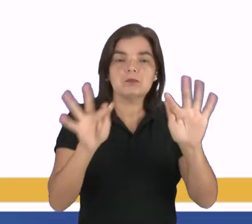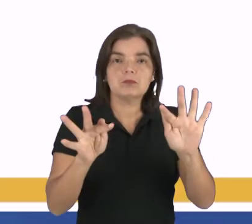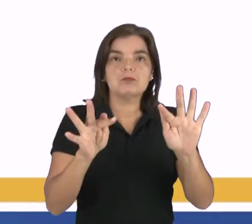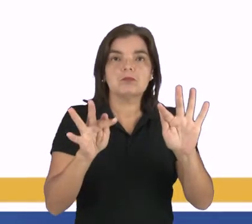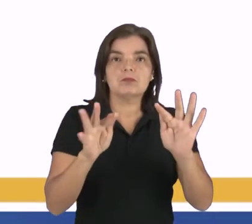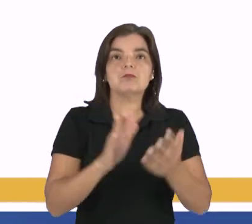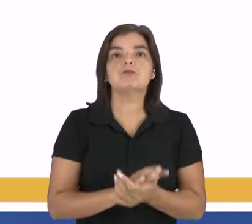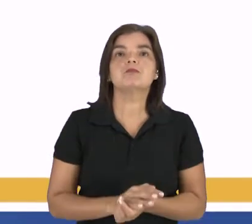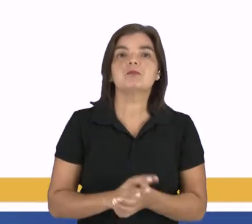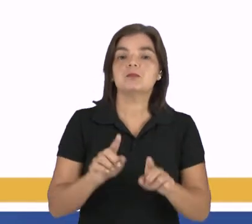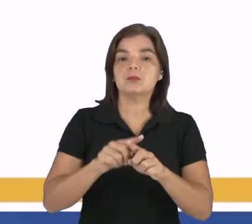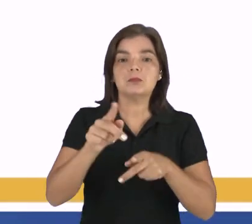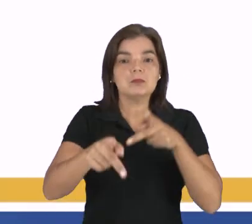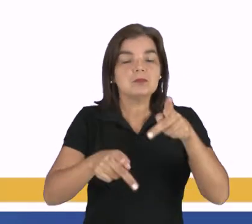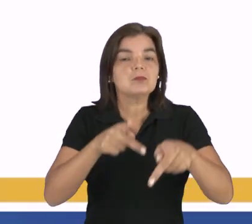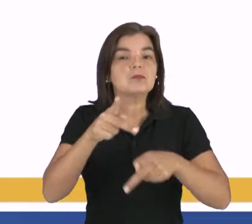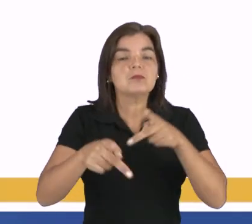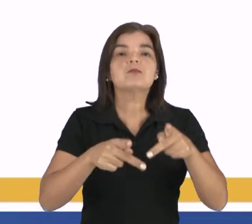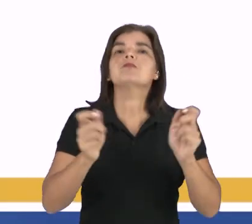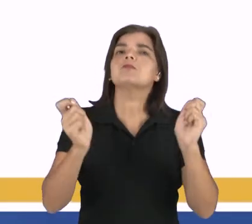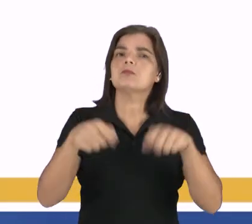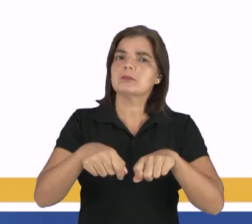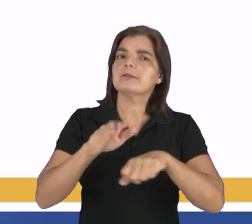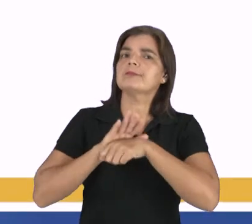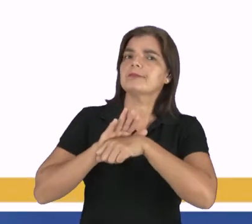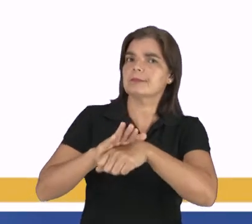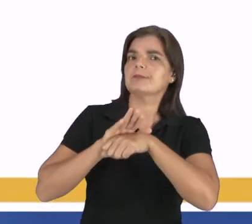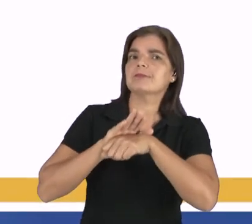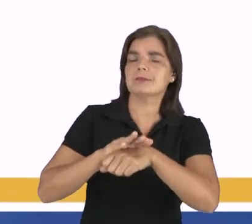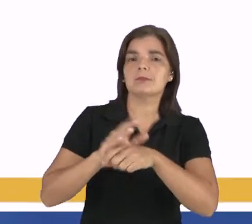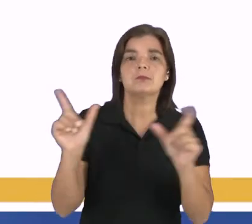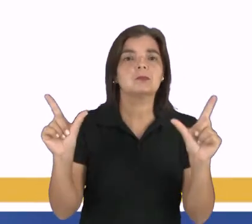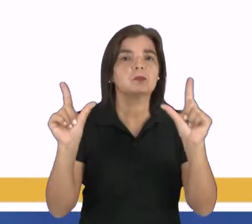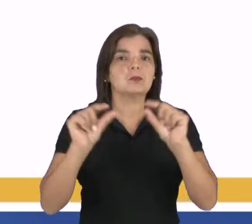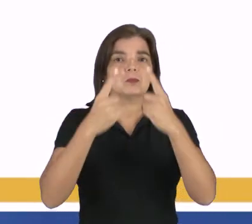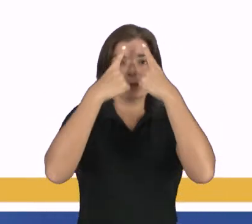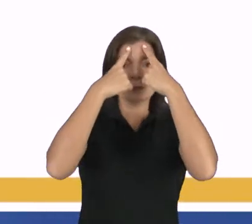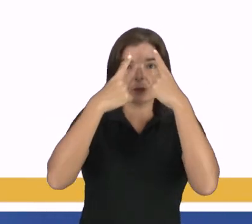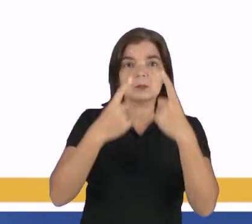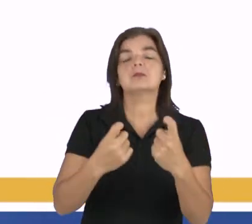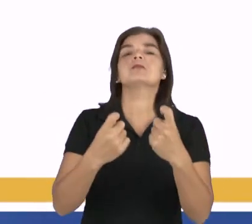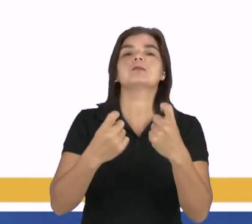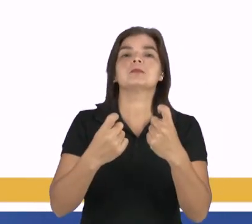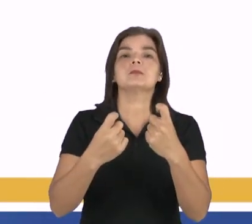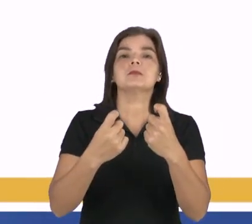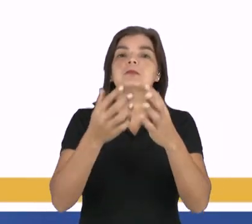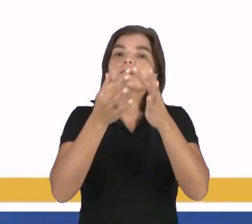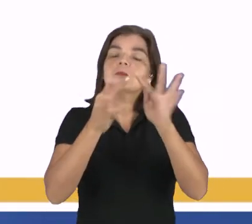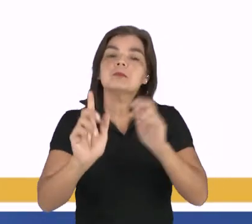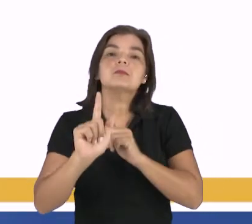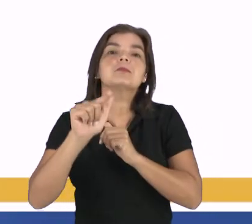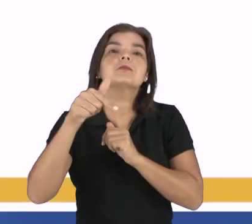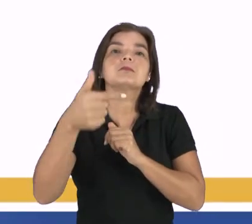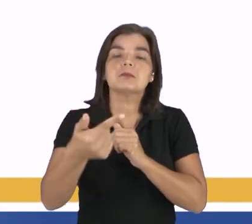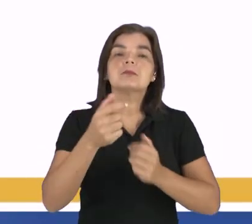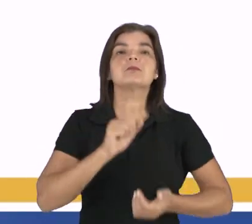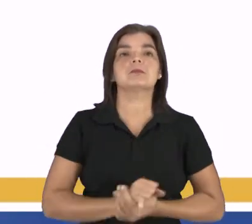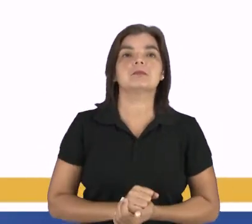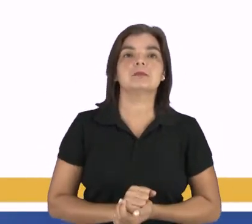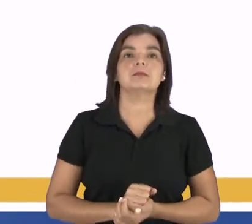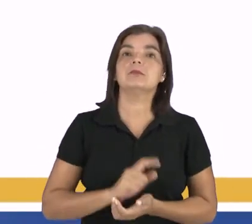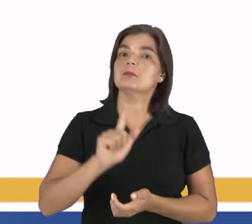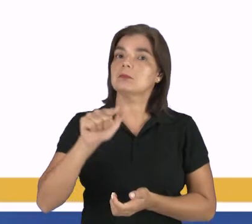frase que o desarmamento da população pode contribuir para diminuir a violência e na frase seguinte